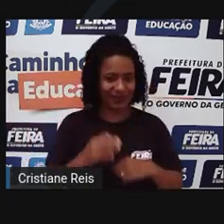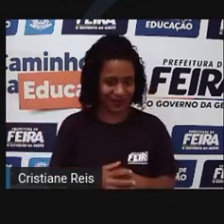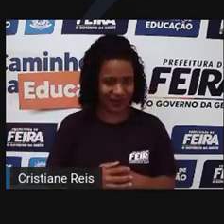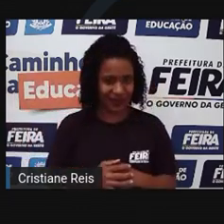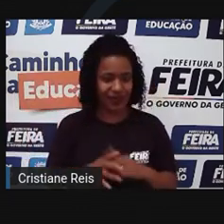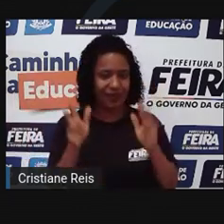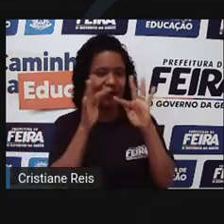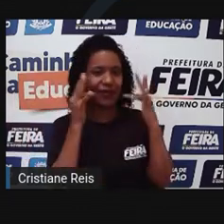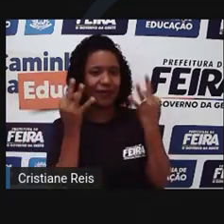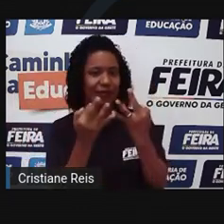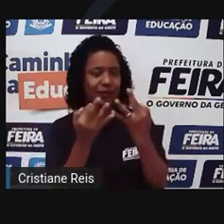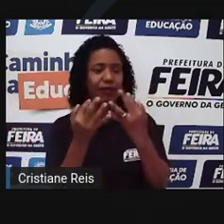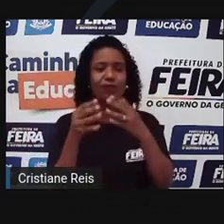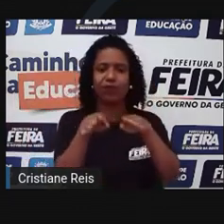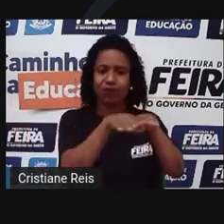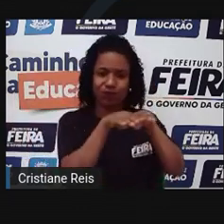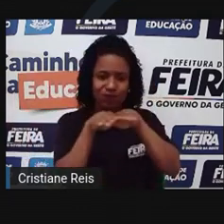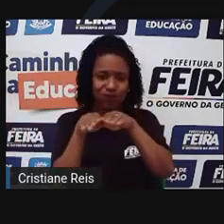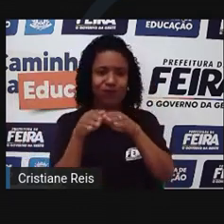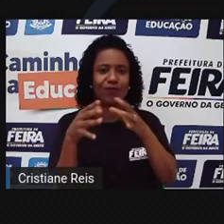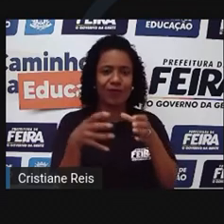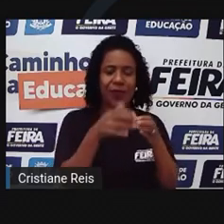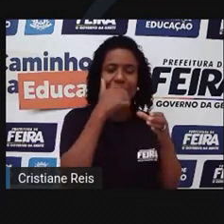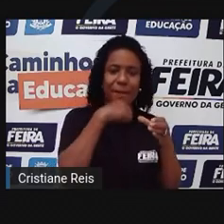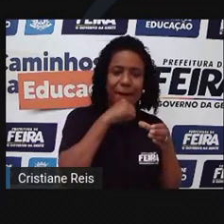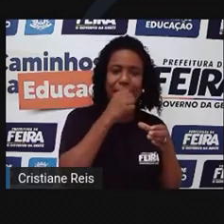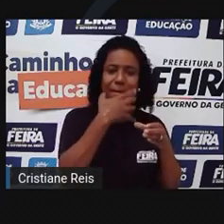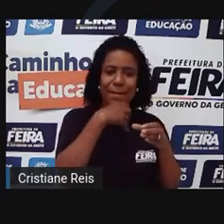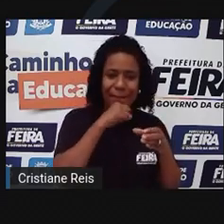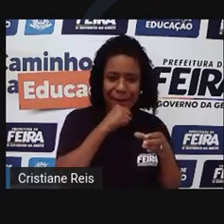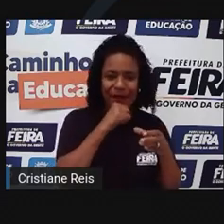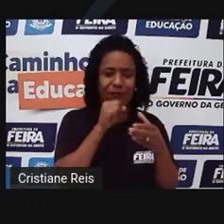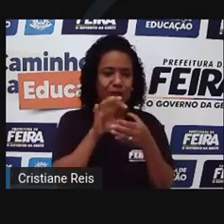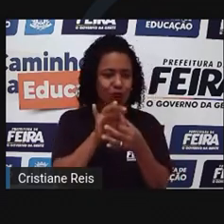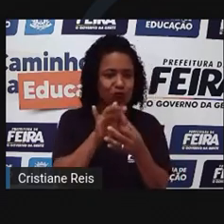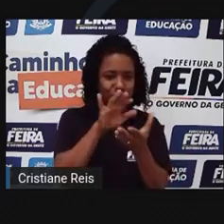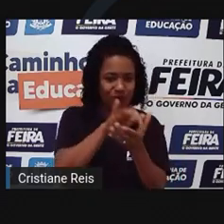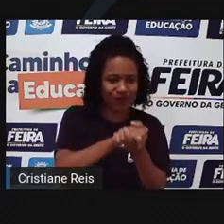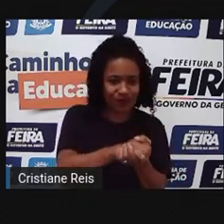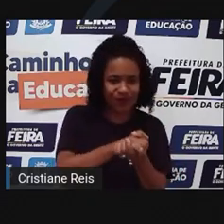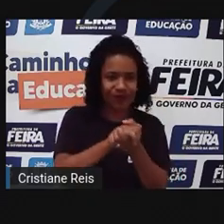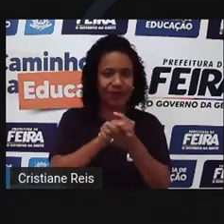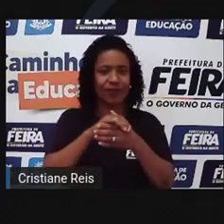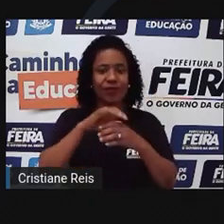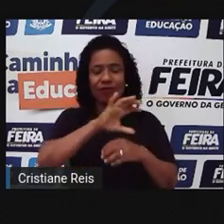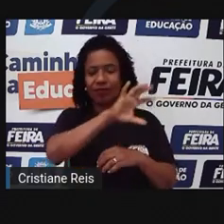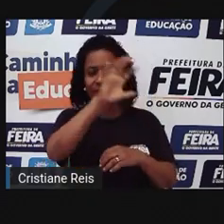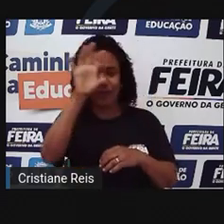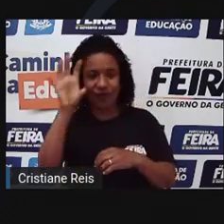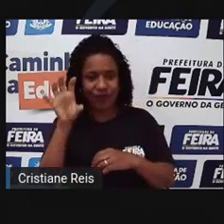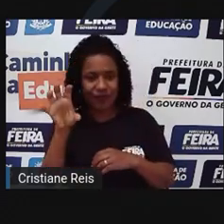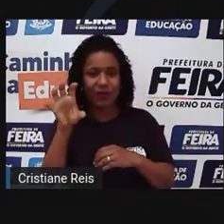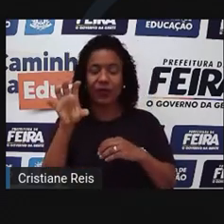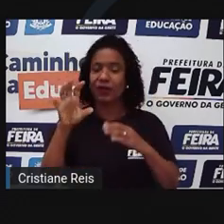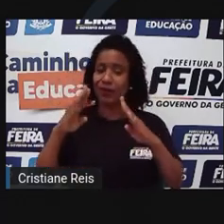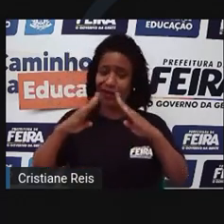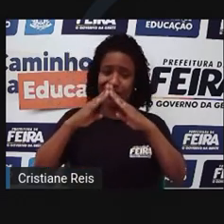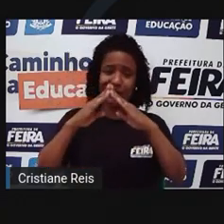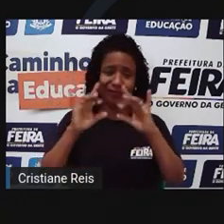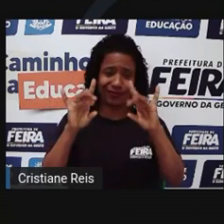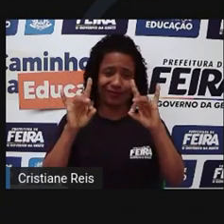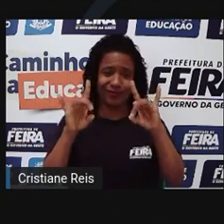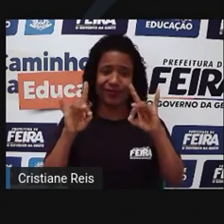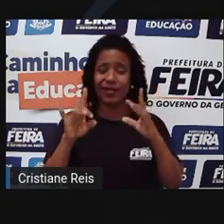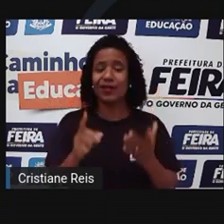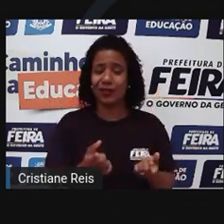mais estruturadas, com pai, mãe, morando numa região boa, os mais ricos, os